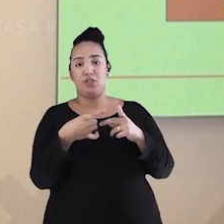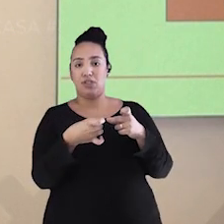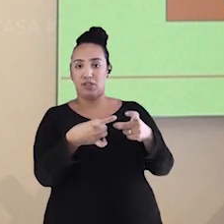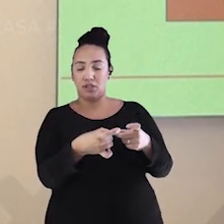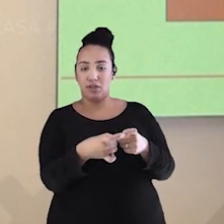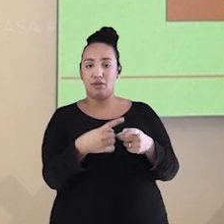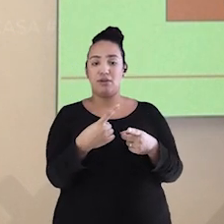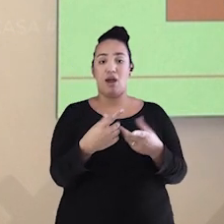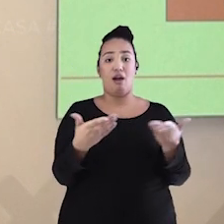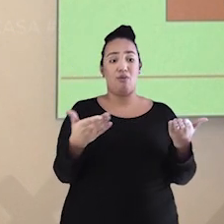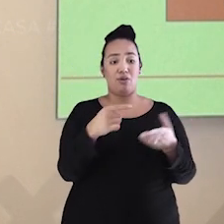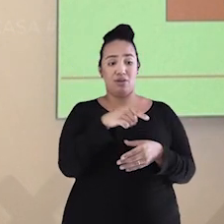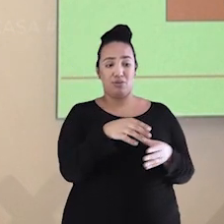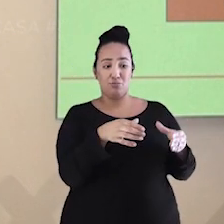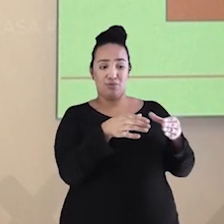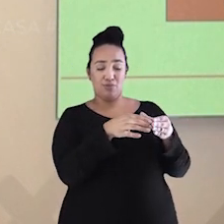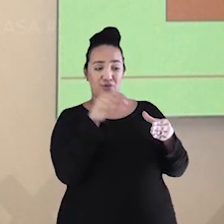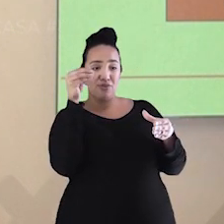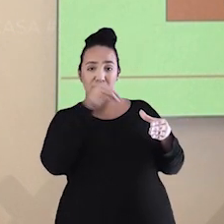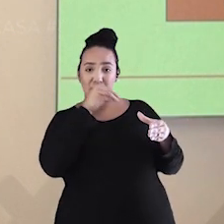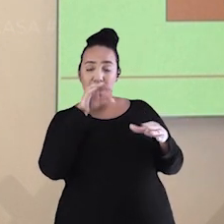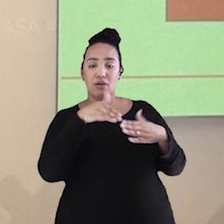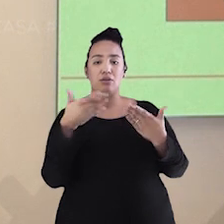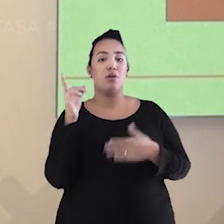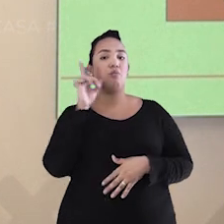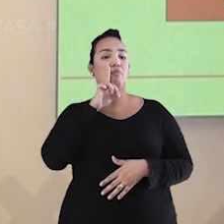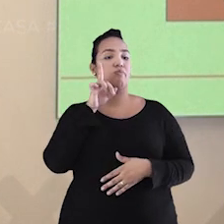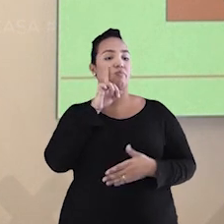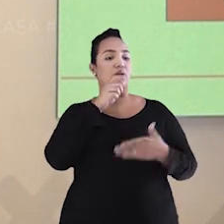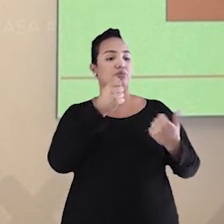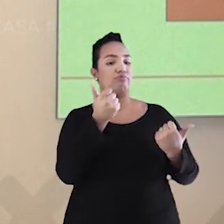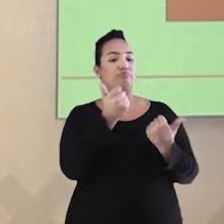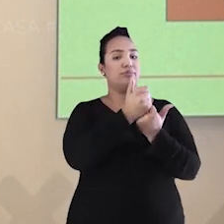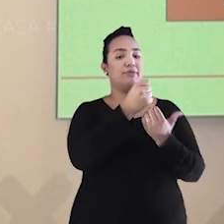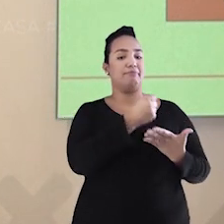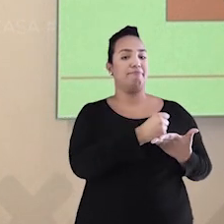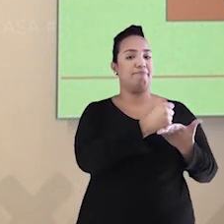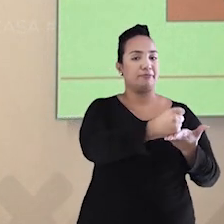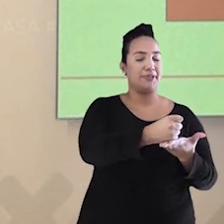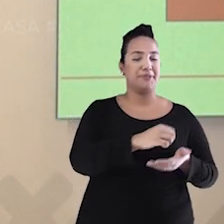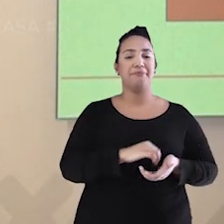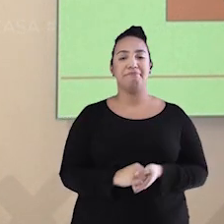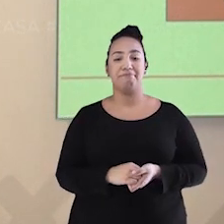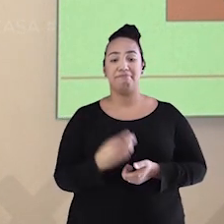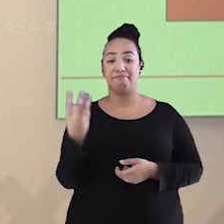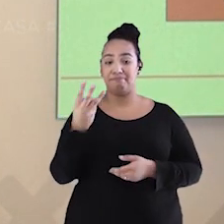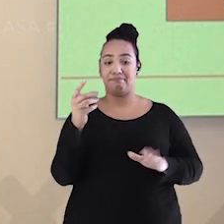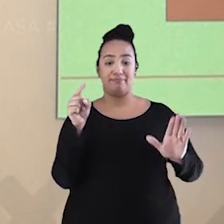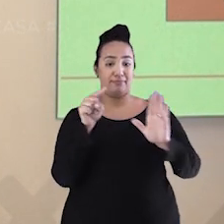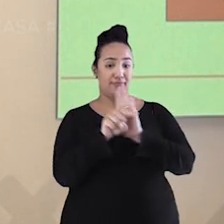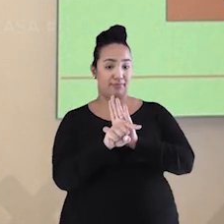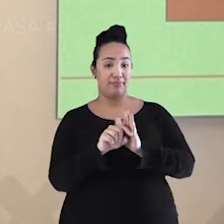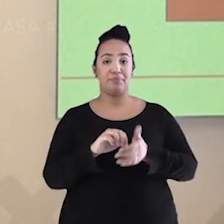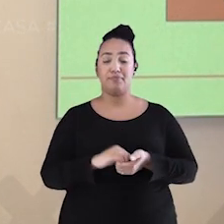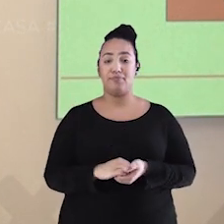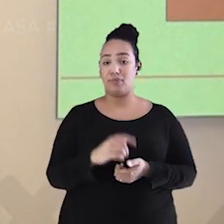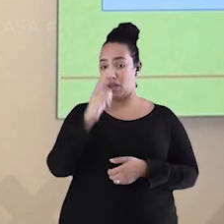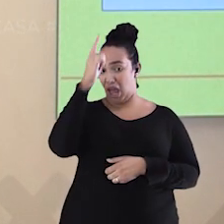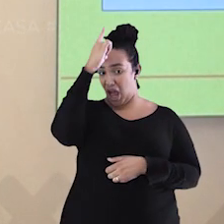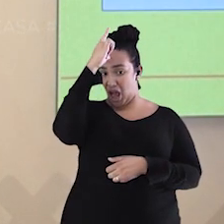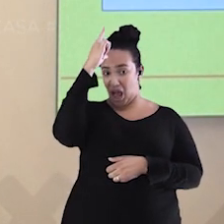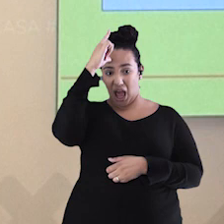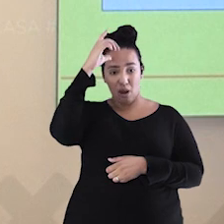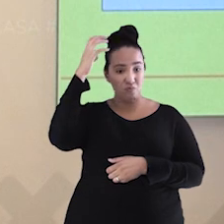da guerra. Vendo o enfraquecimento da Tríplice Entente, os Estados Unidos entrou na guerra. Questão